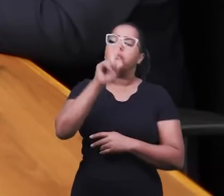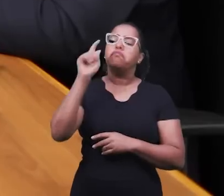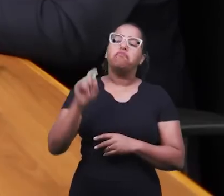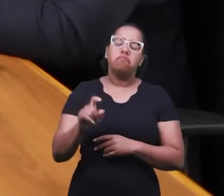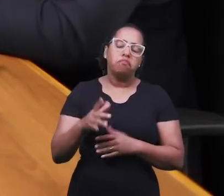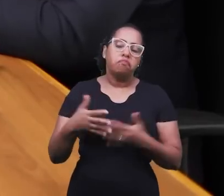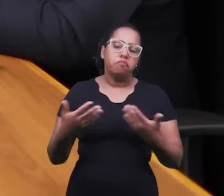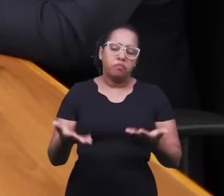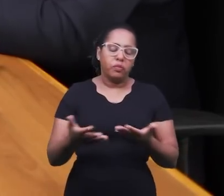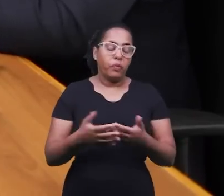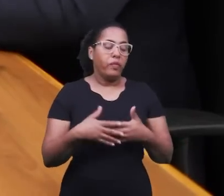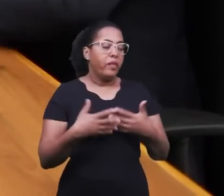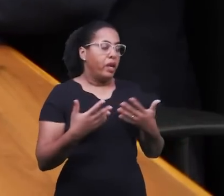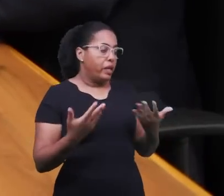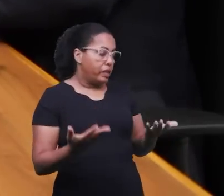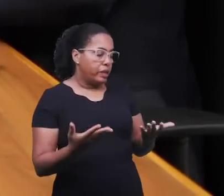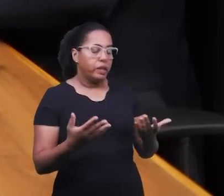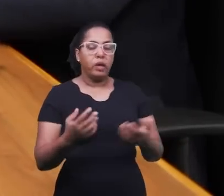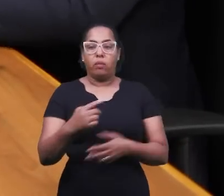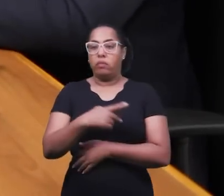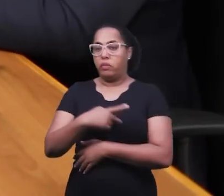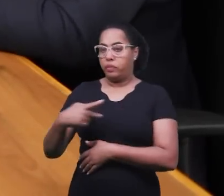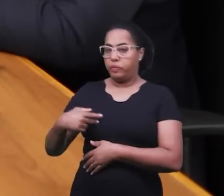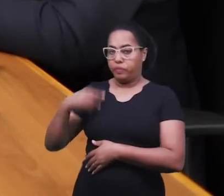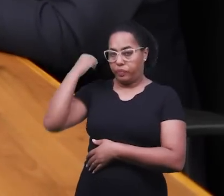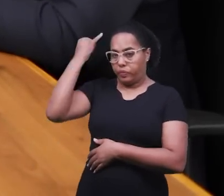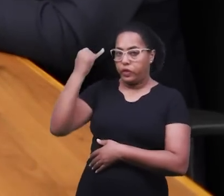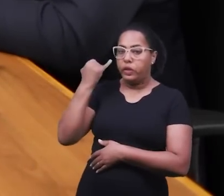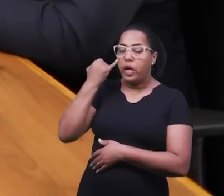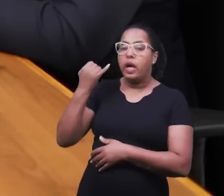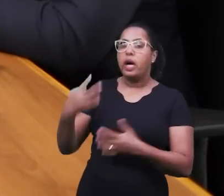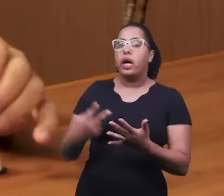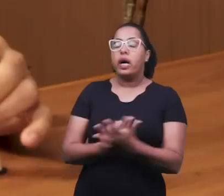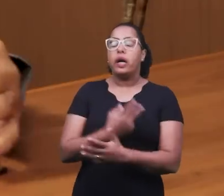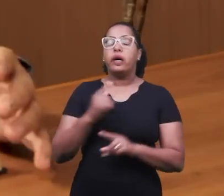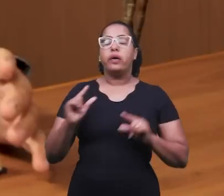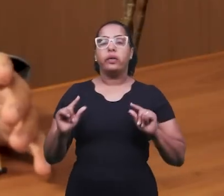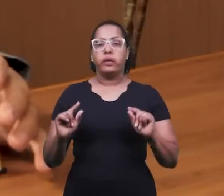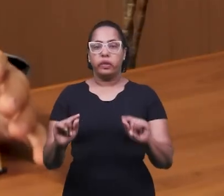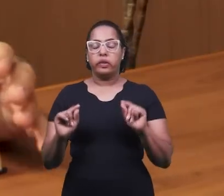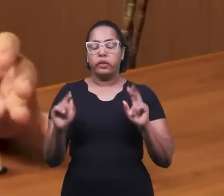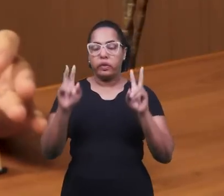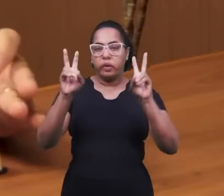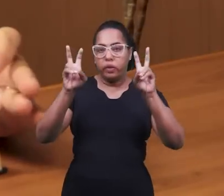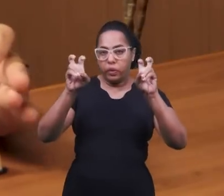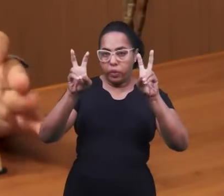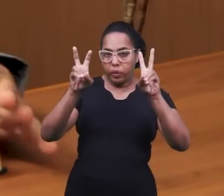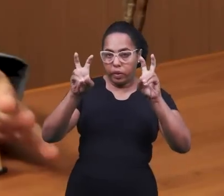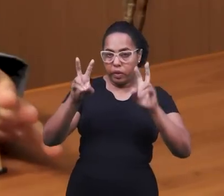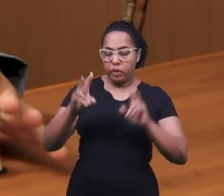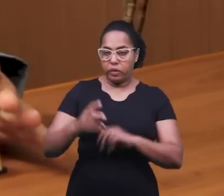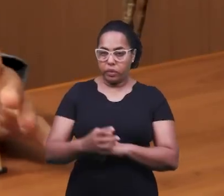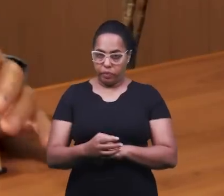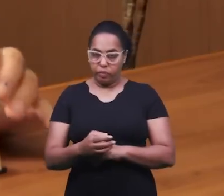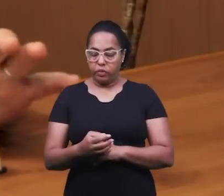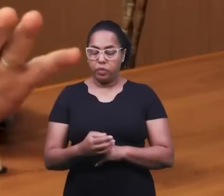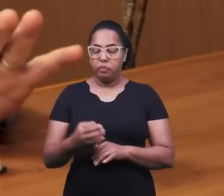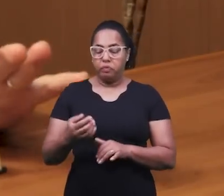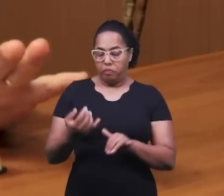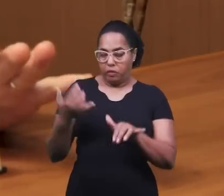contexto? Muito bem, pastor Josias, o que acontece é que este assunto sobre a quarta